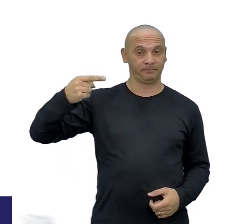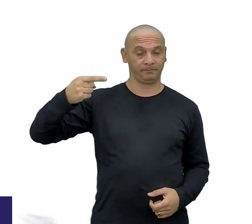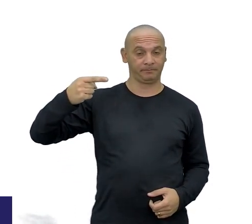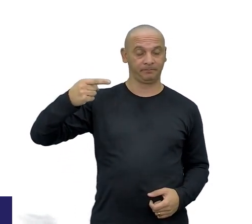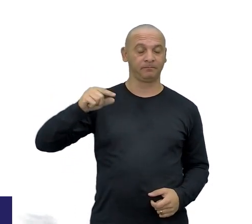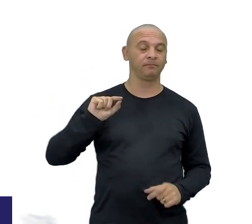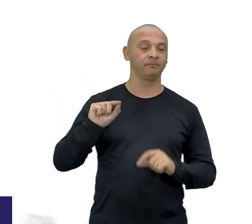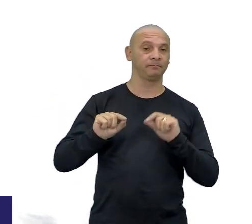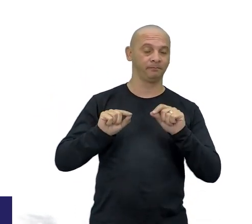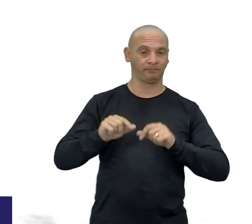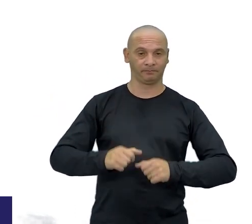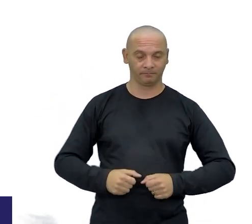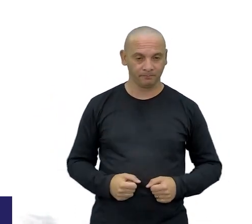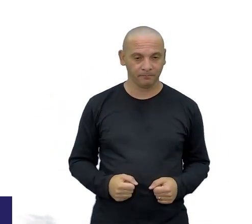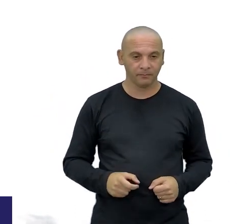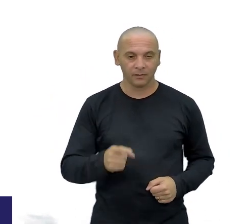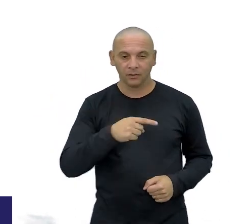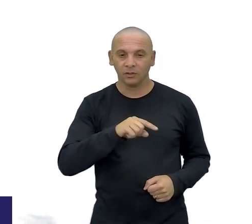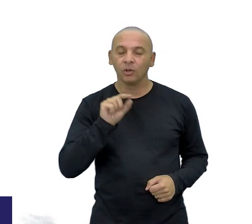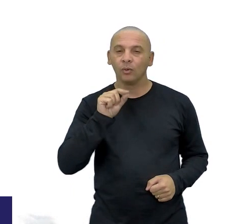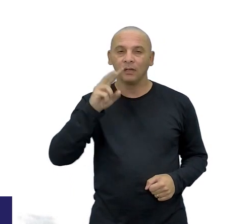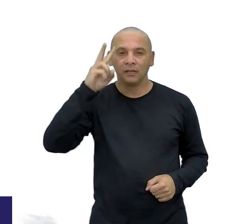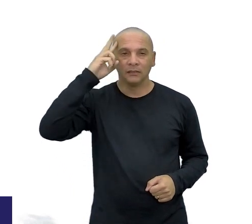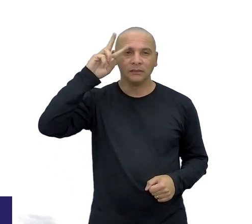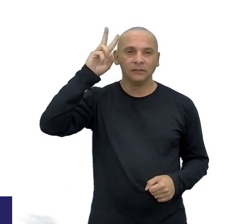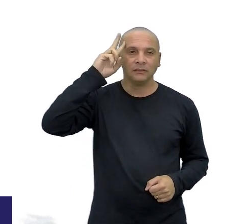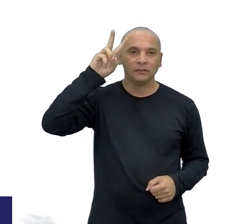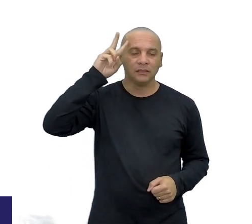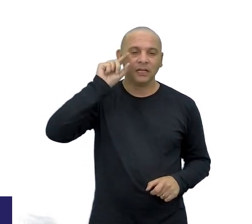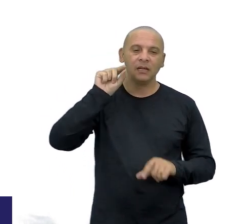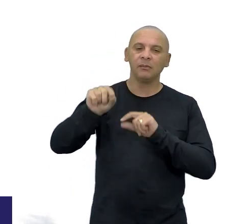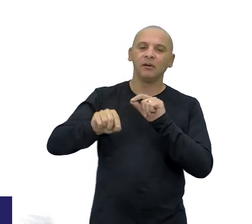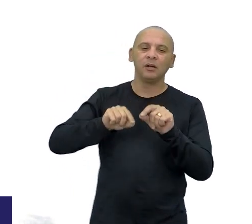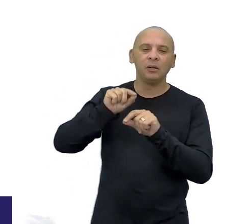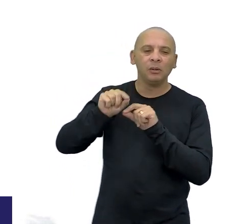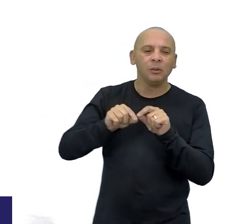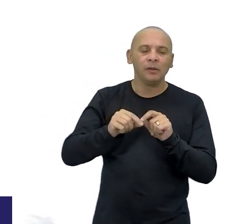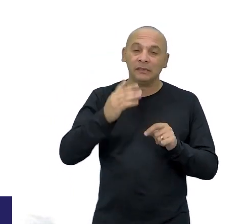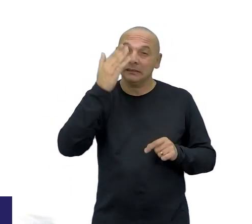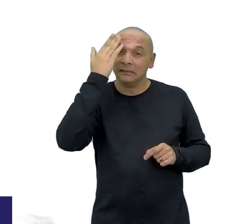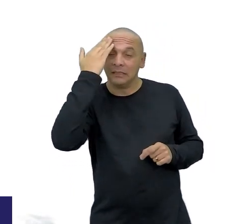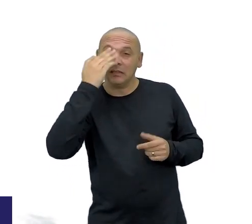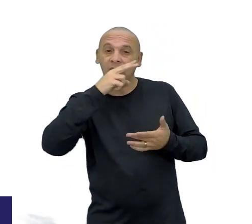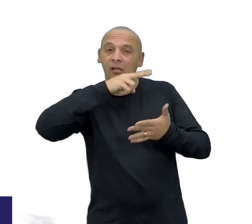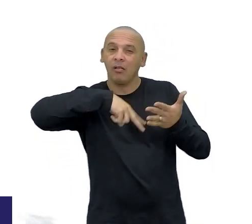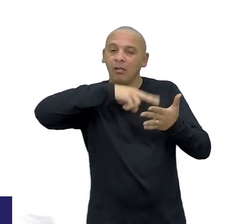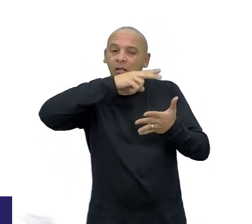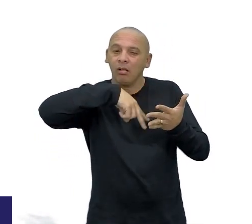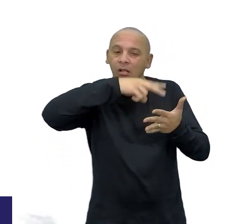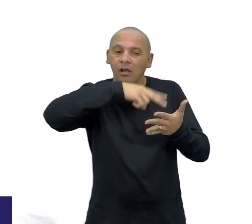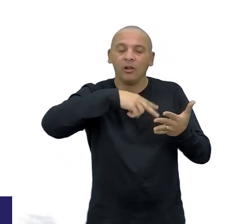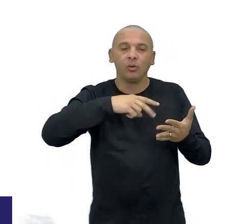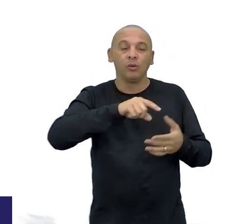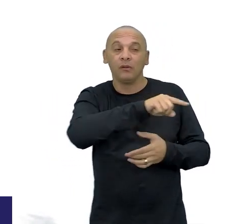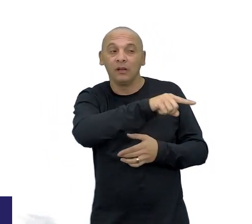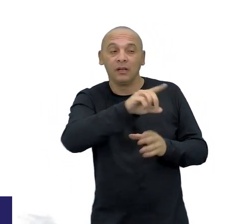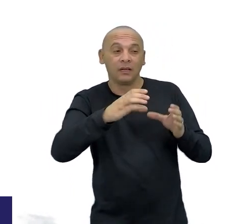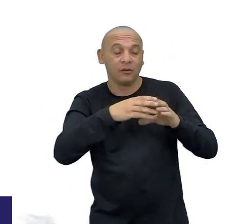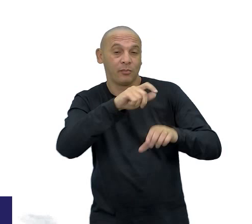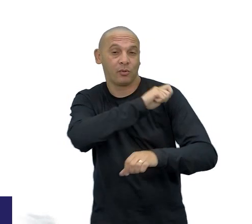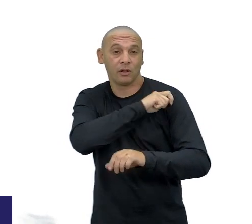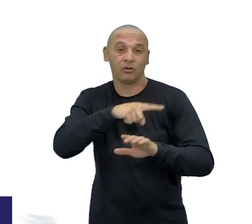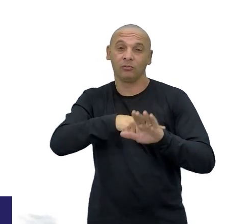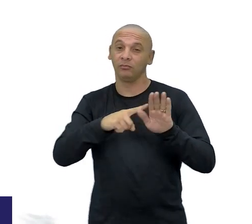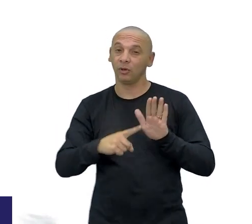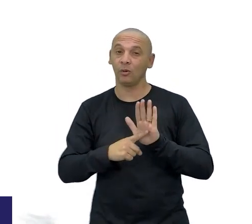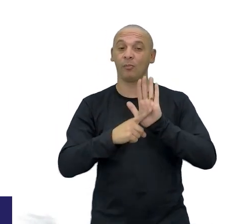primeiro momento aí, pessoal, que a gente vai revisitar, então, as reflexões acerca da compreensão leitora para engajar